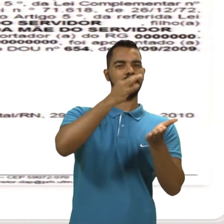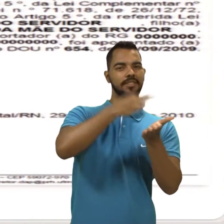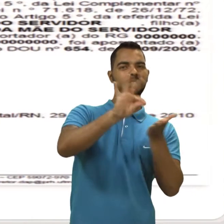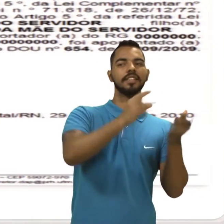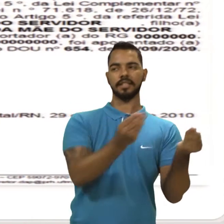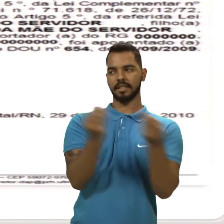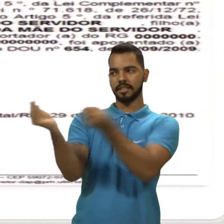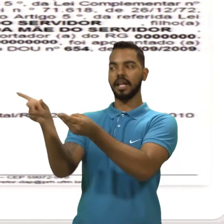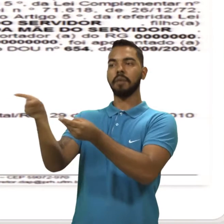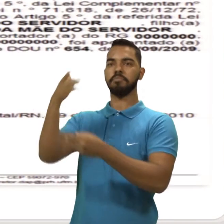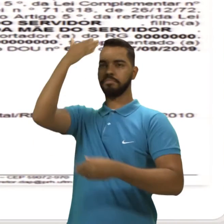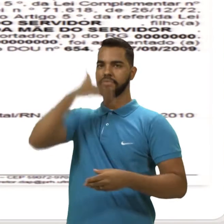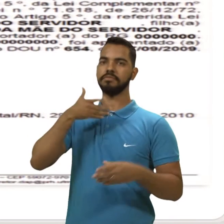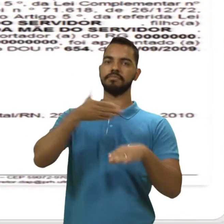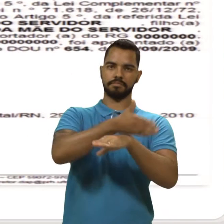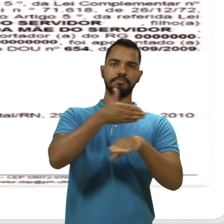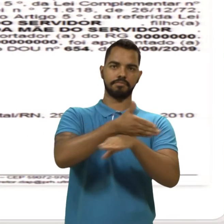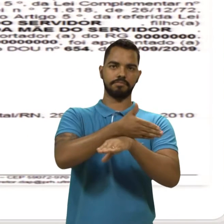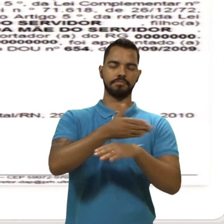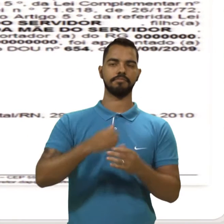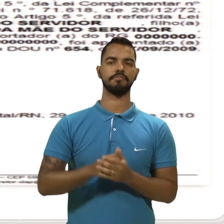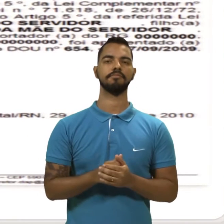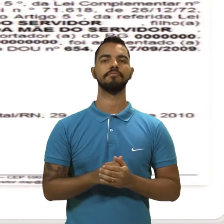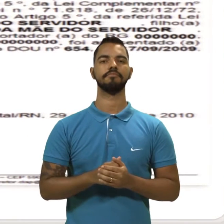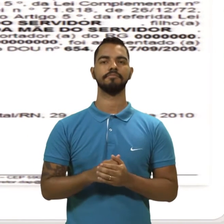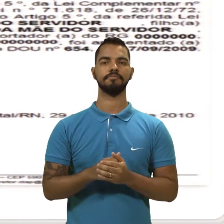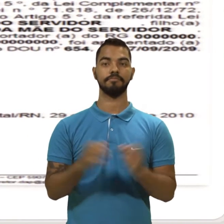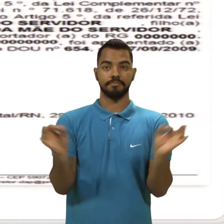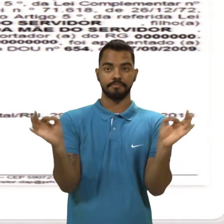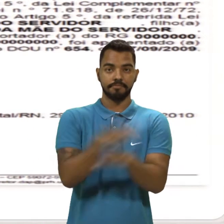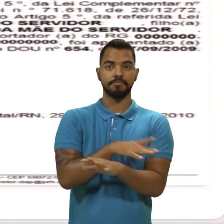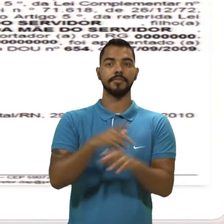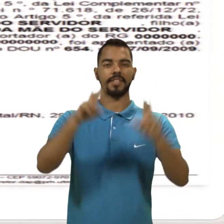Declaração para fins de saque no PASEP.